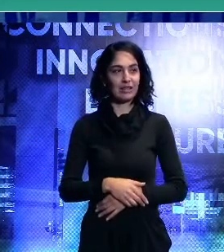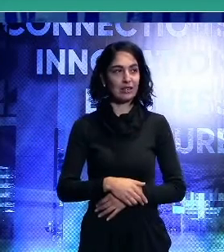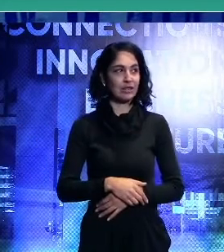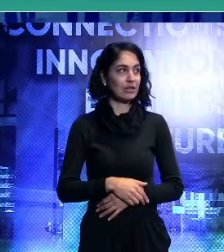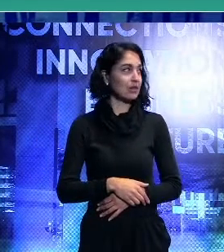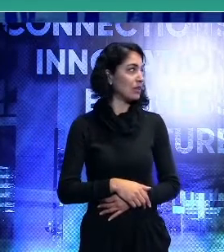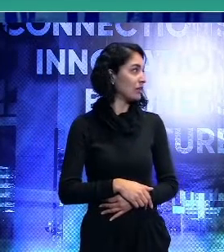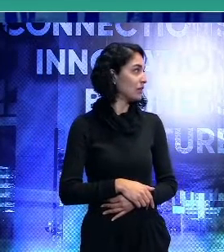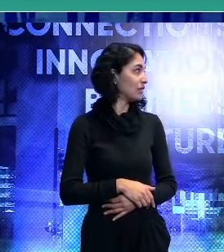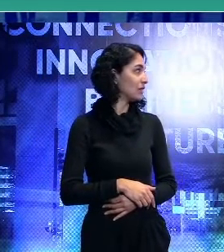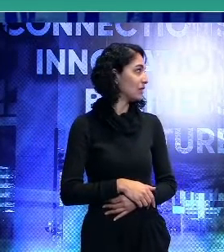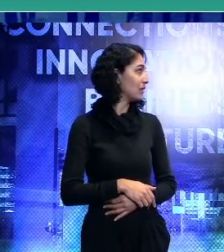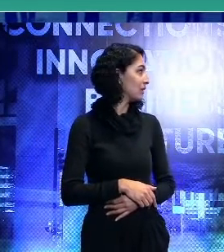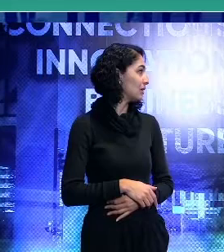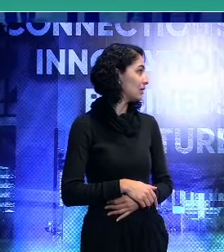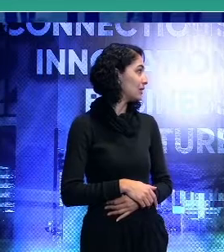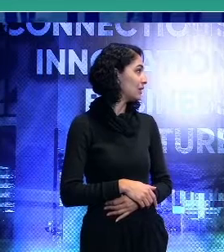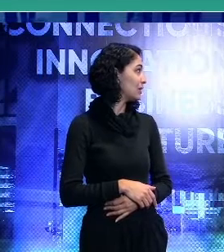para cá.